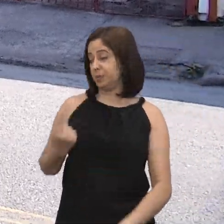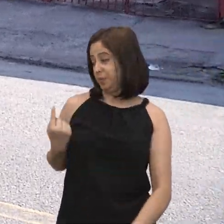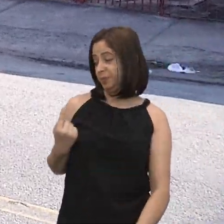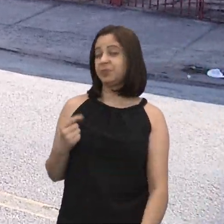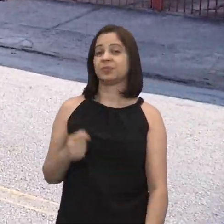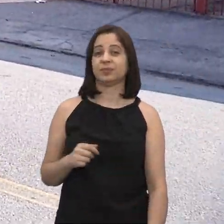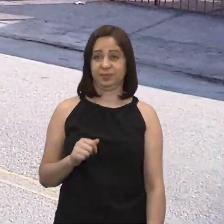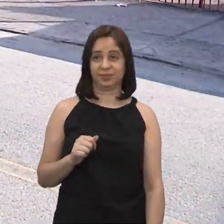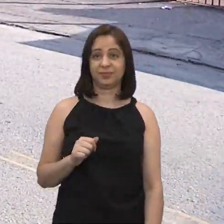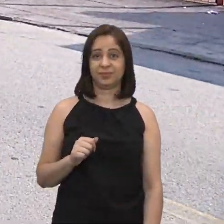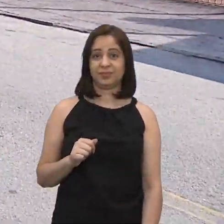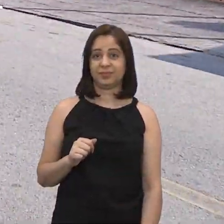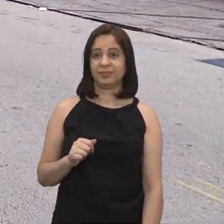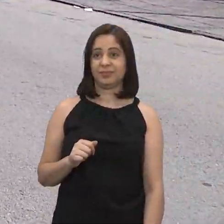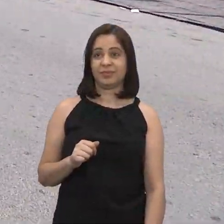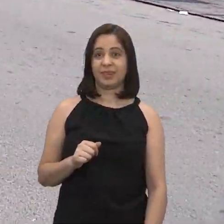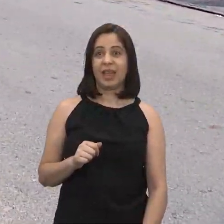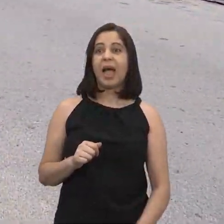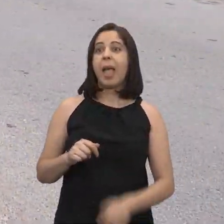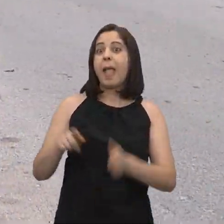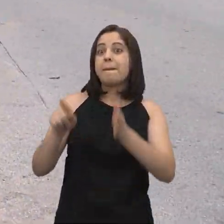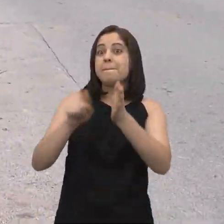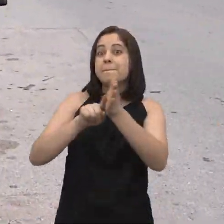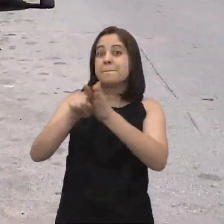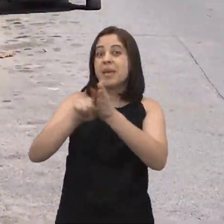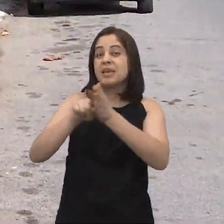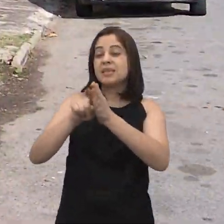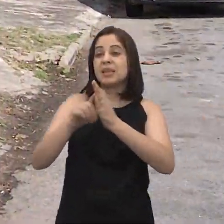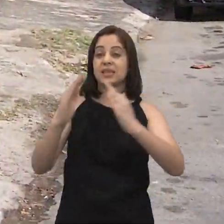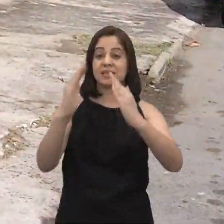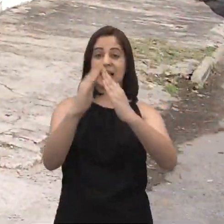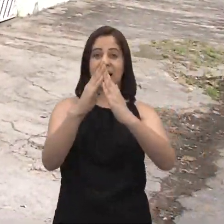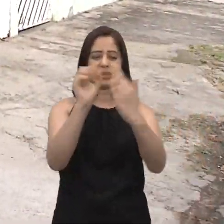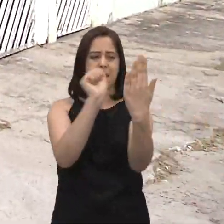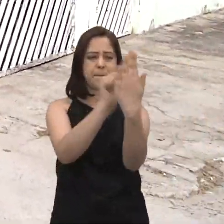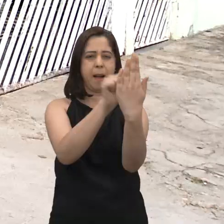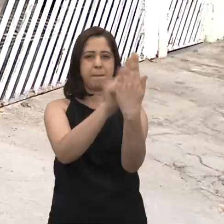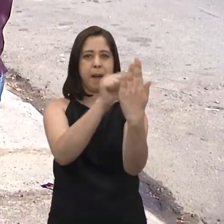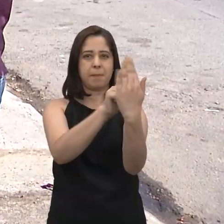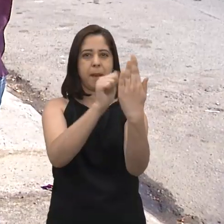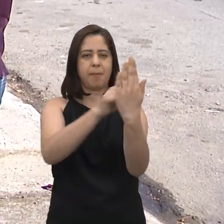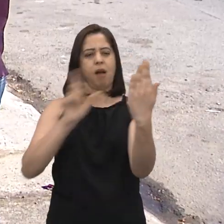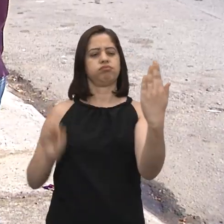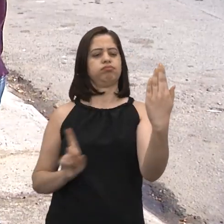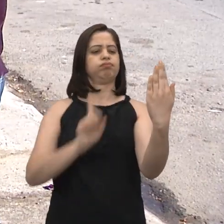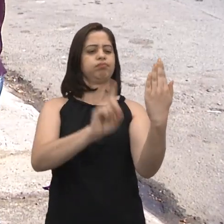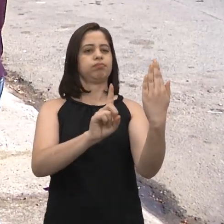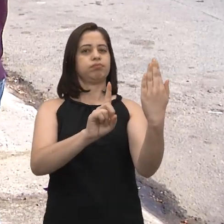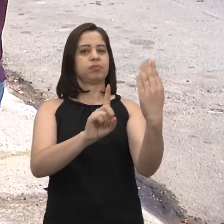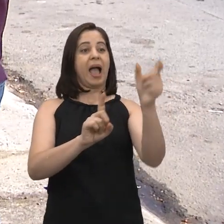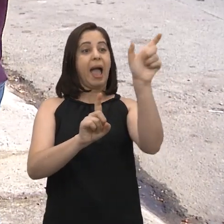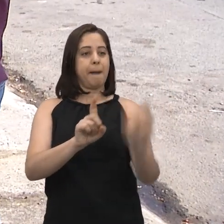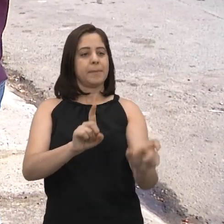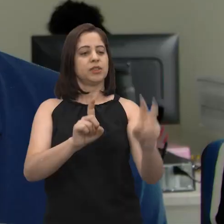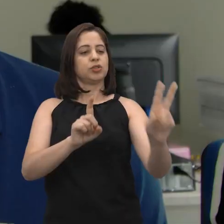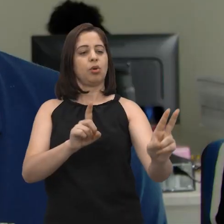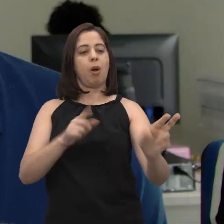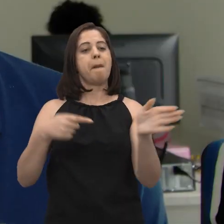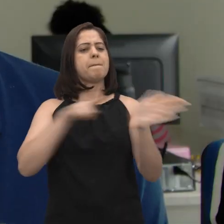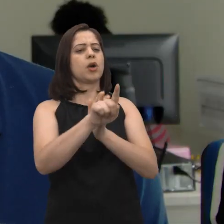A PNAD contínua é a mais conhecida delas, a Pesquisa Nacional por Amostra de Domicílios. Então ela consome boa parte dos nossos recursos,